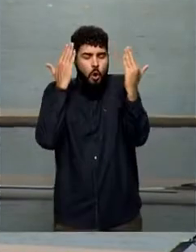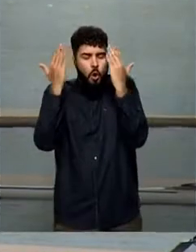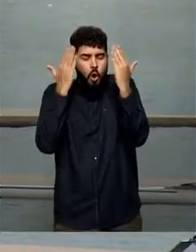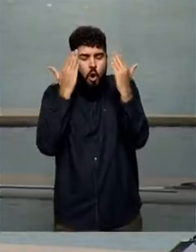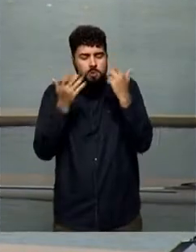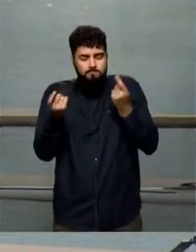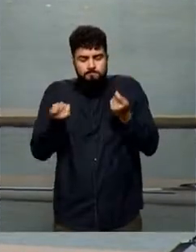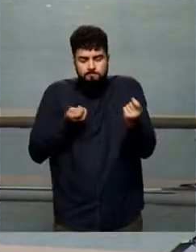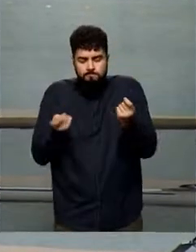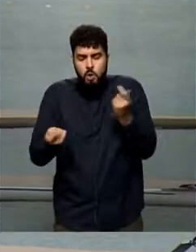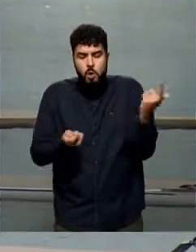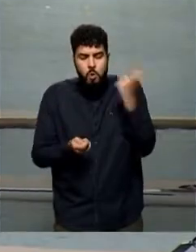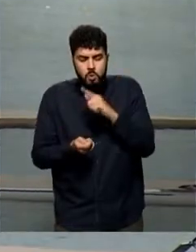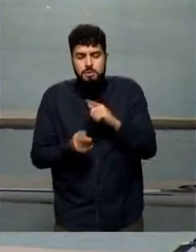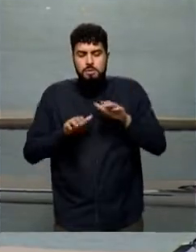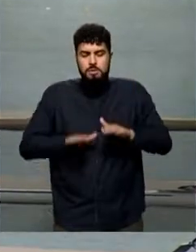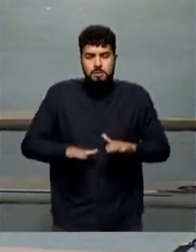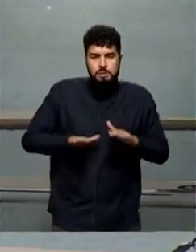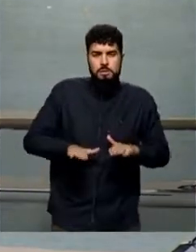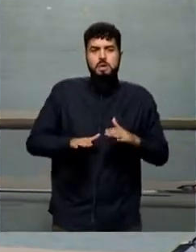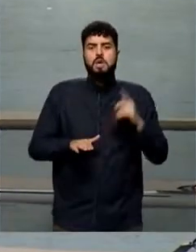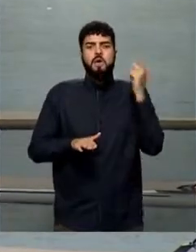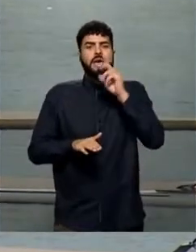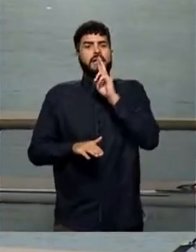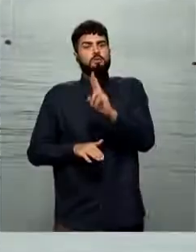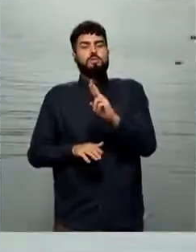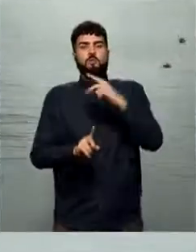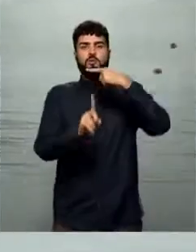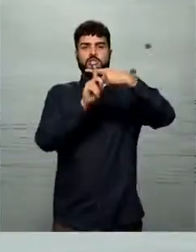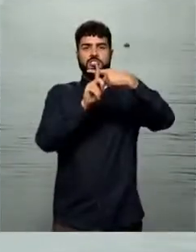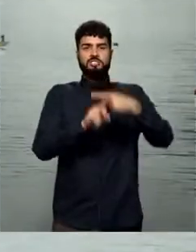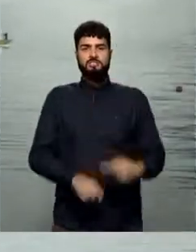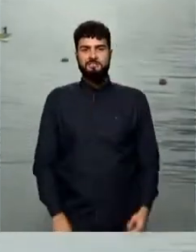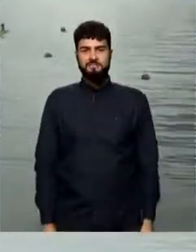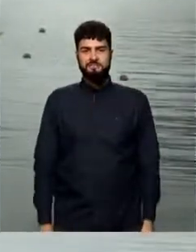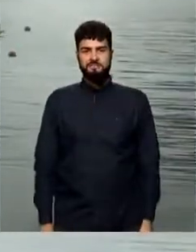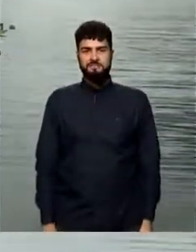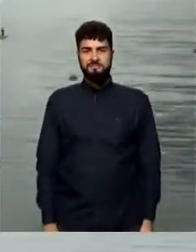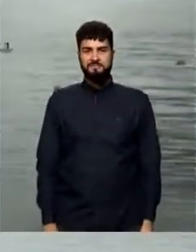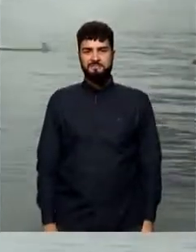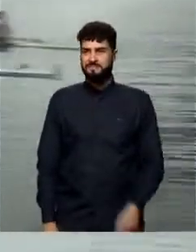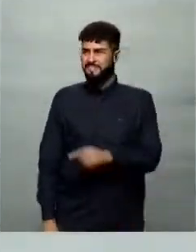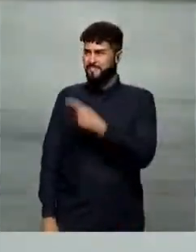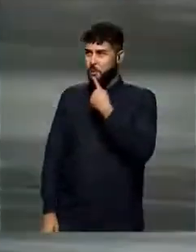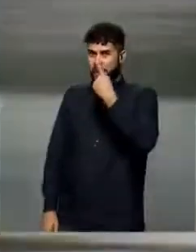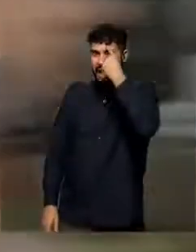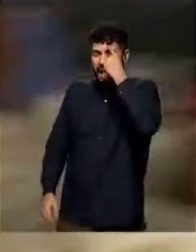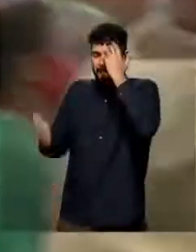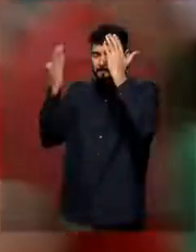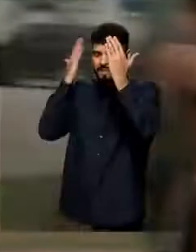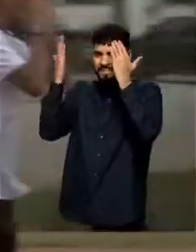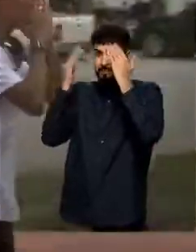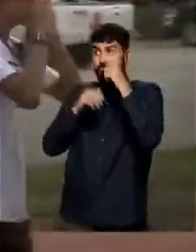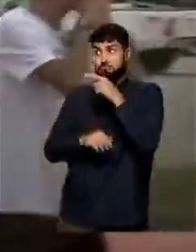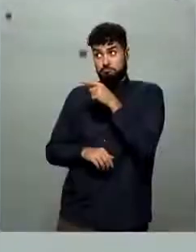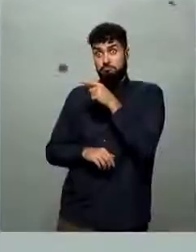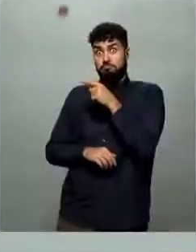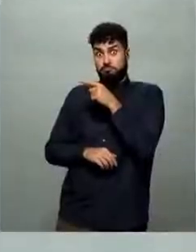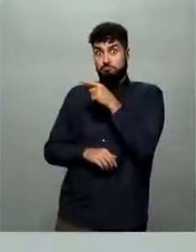conseguir lidar e ter um Resultado positivo você falou de cabeça